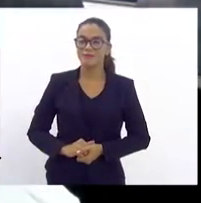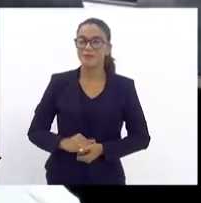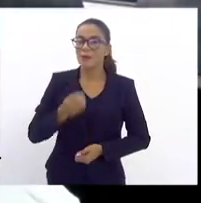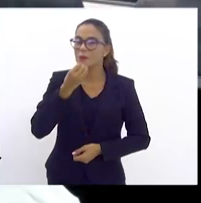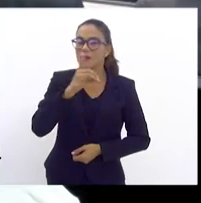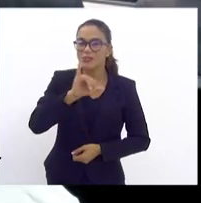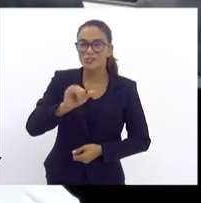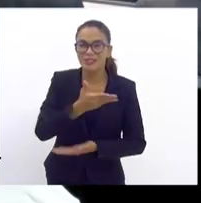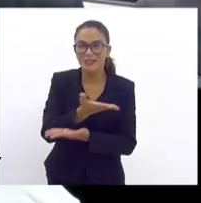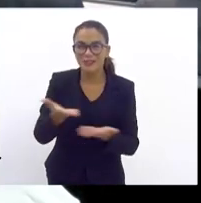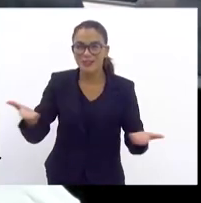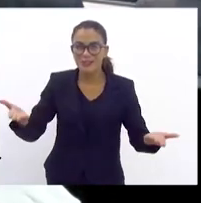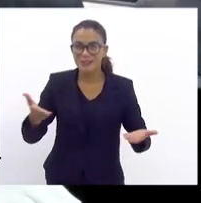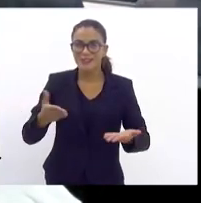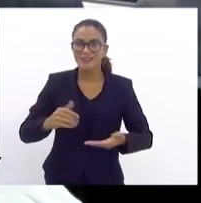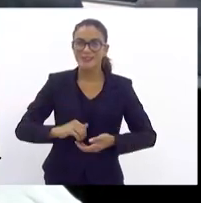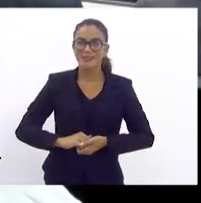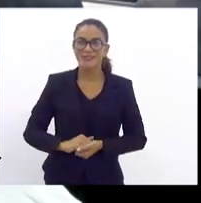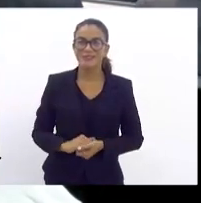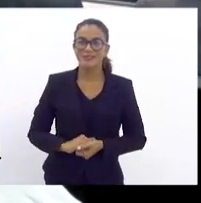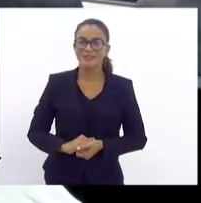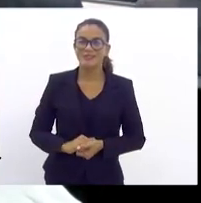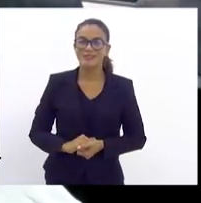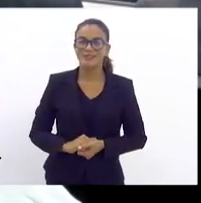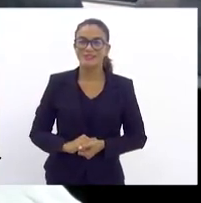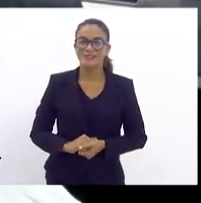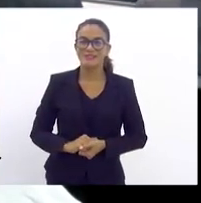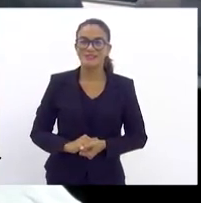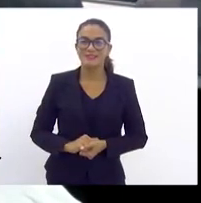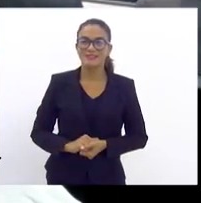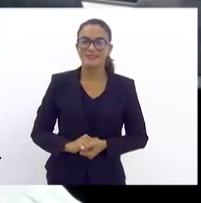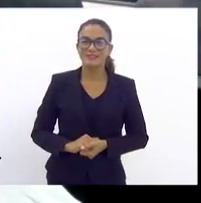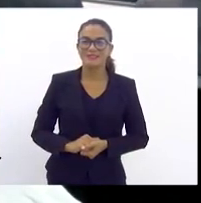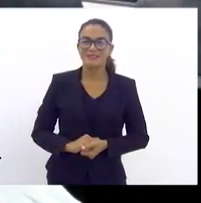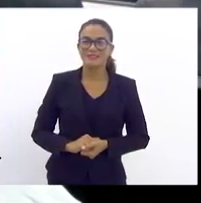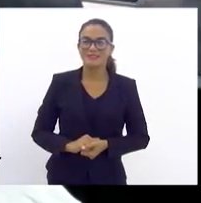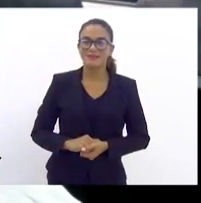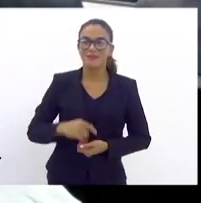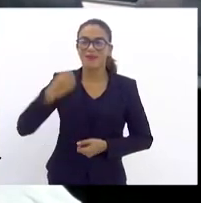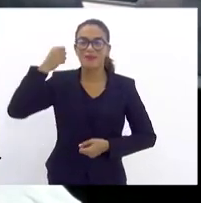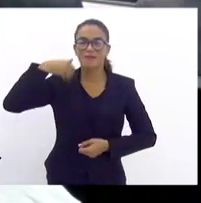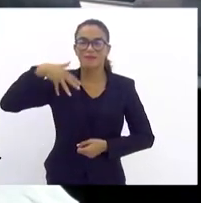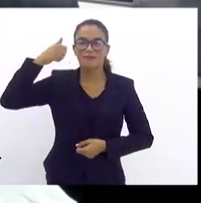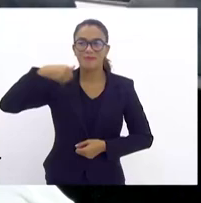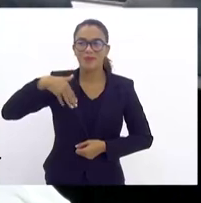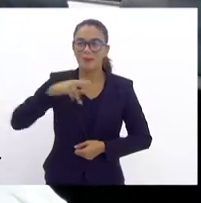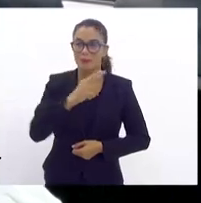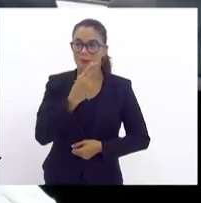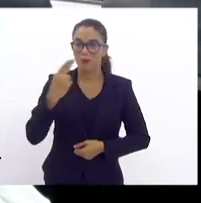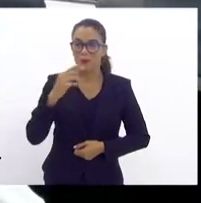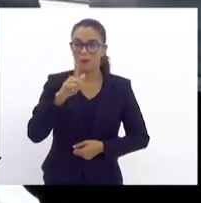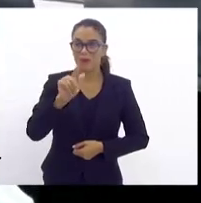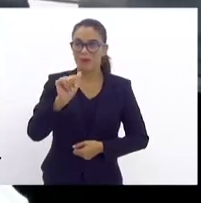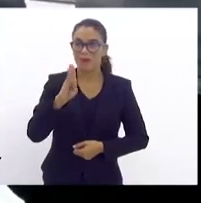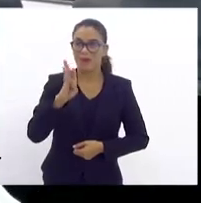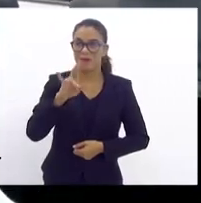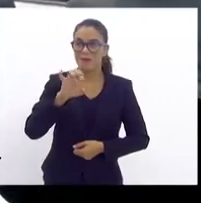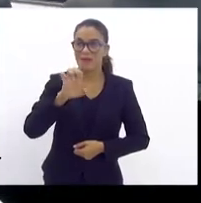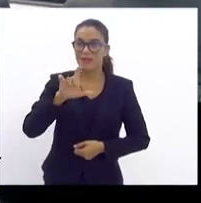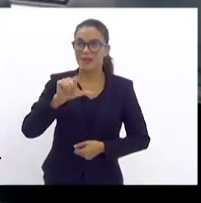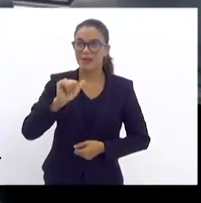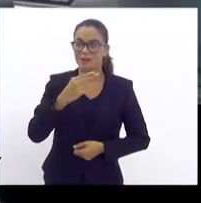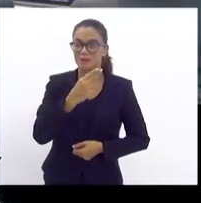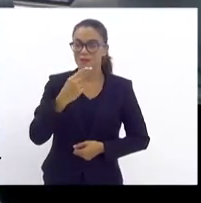Bom dia a todos identificar onde eu estou meu nome é Gabriela Eu sou uma mulher